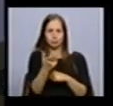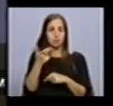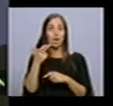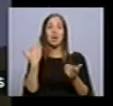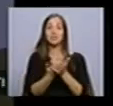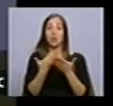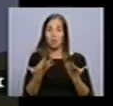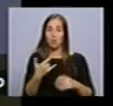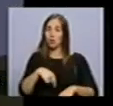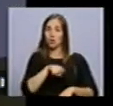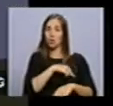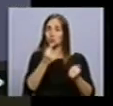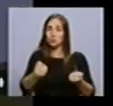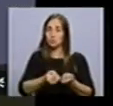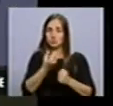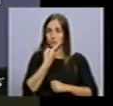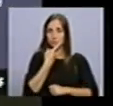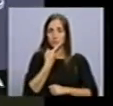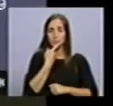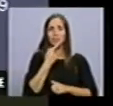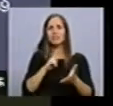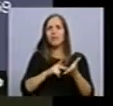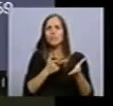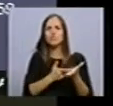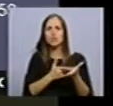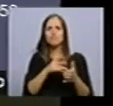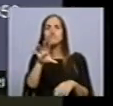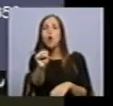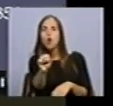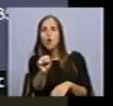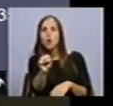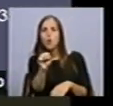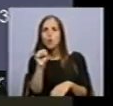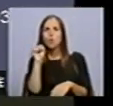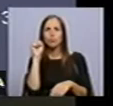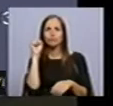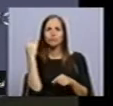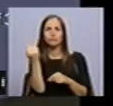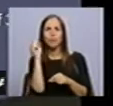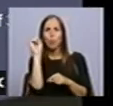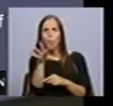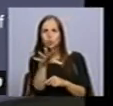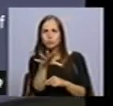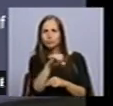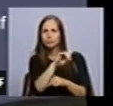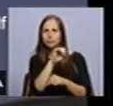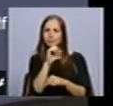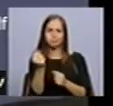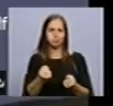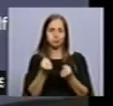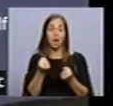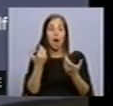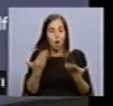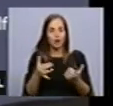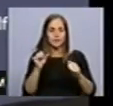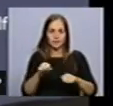tínhamos conseguido identificar, até mesmo em termos tecnológicos, precisamente essa luz polarizada. Mas agora sim, um novo estudo que foi apresentado leva-nos